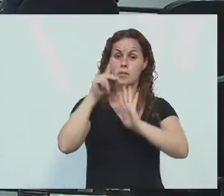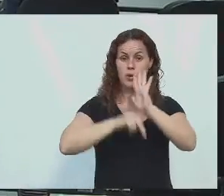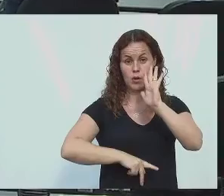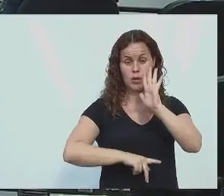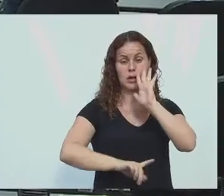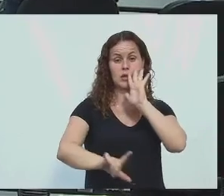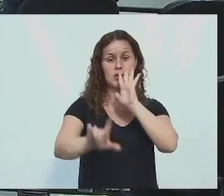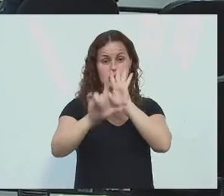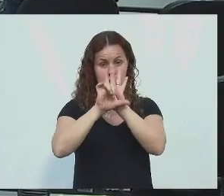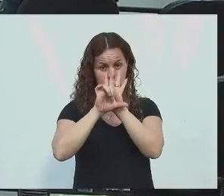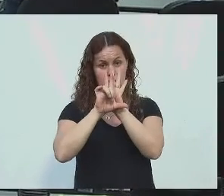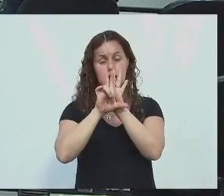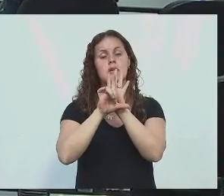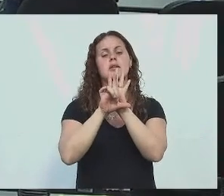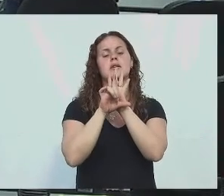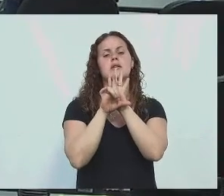lei